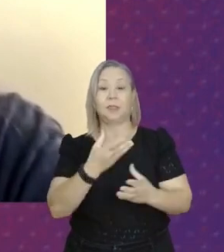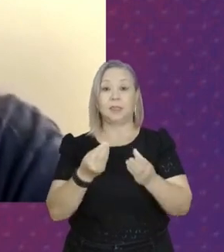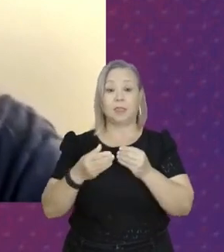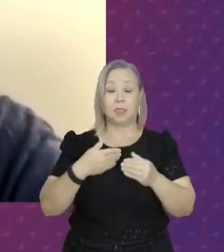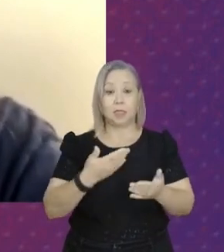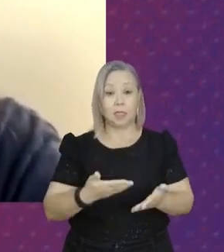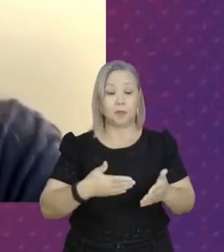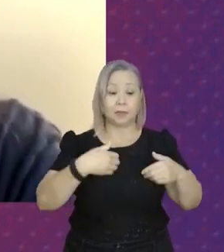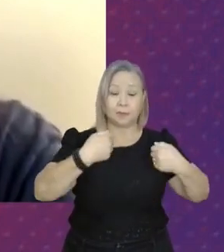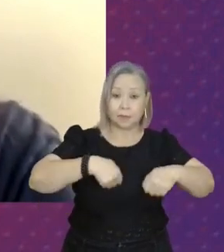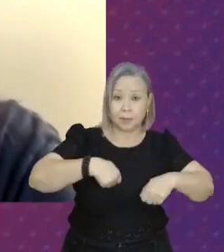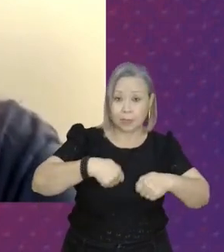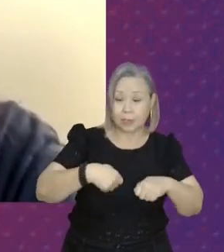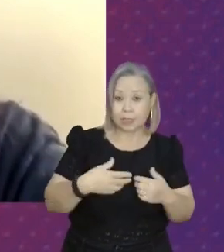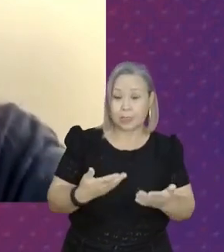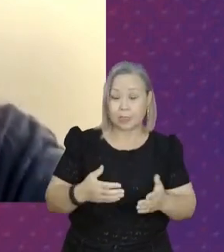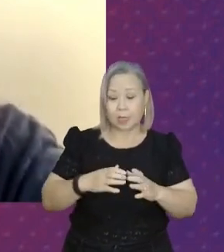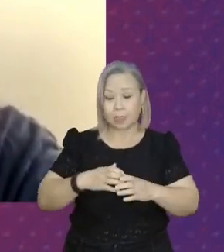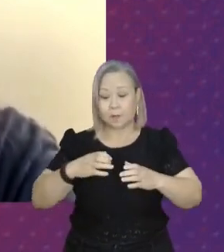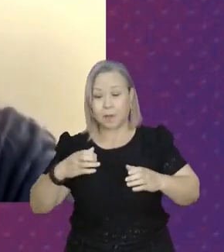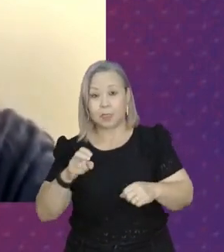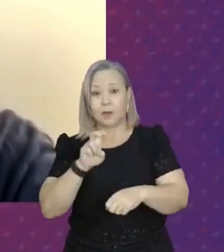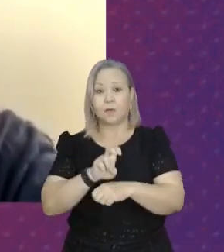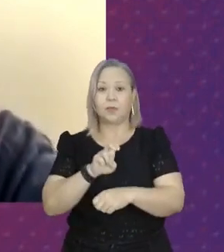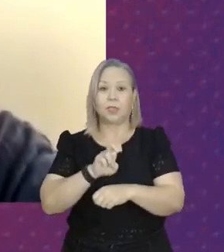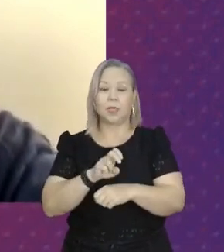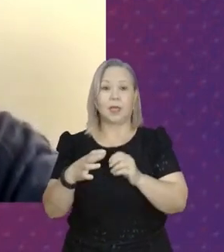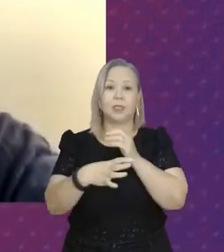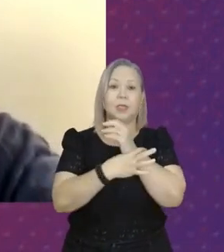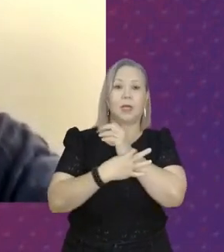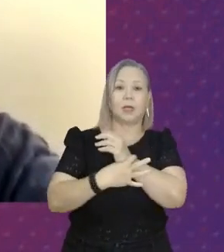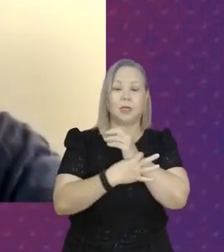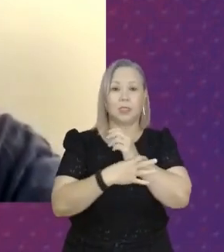demanda de ampliação de creche, de garantia da